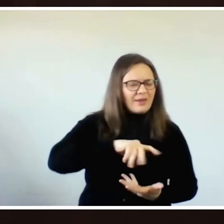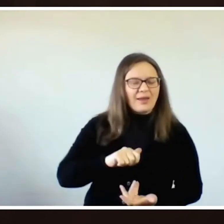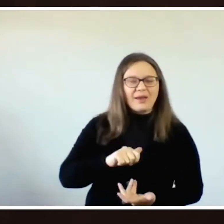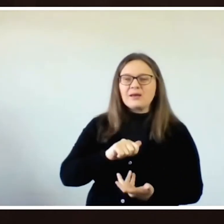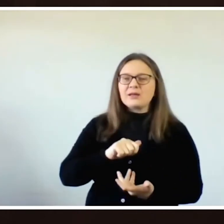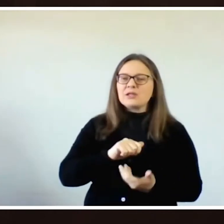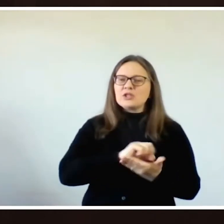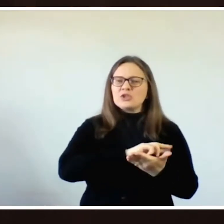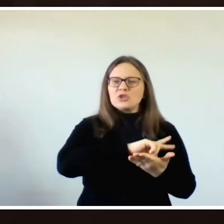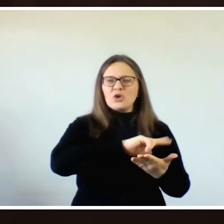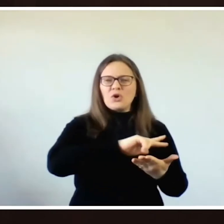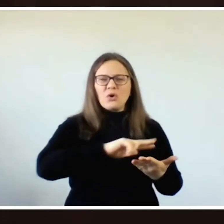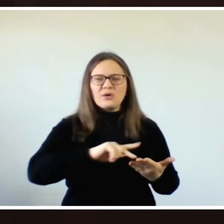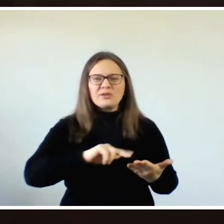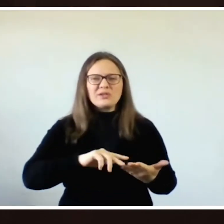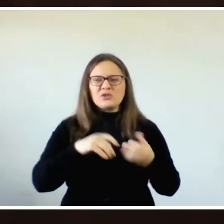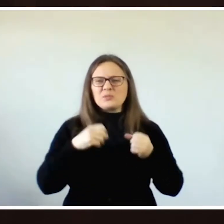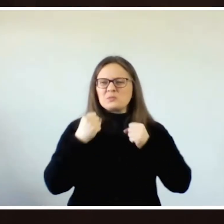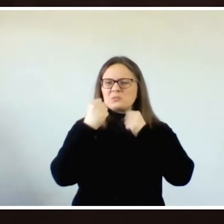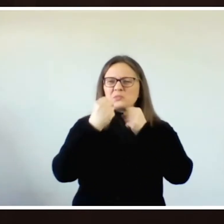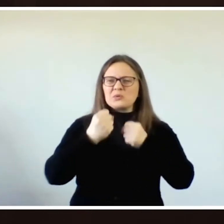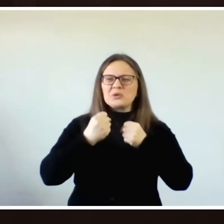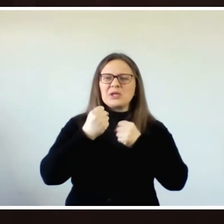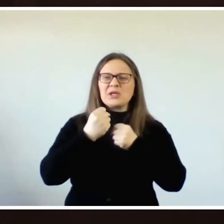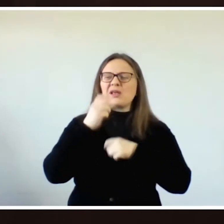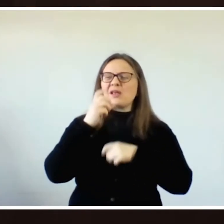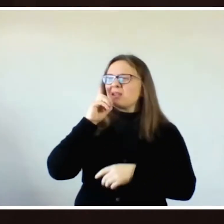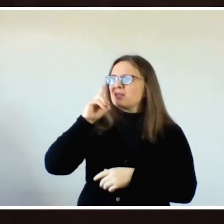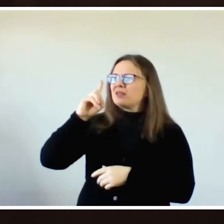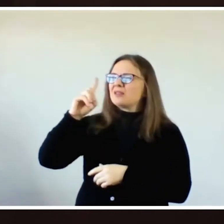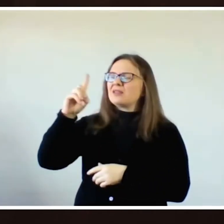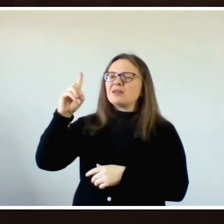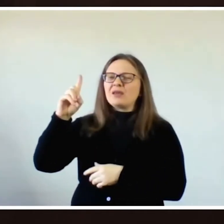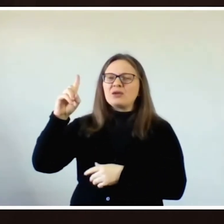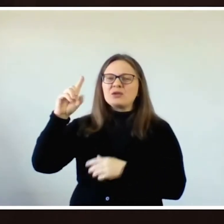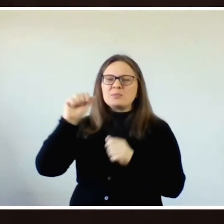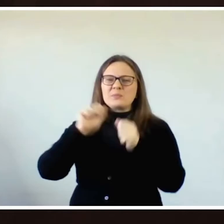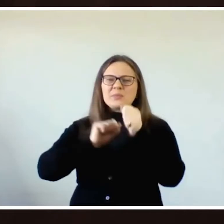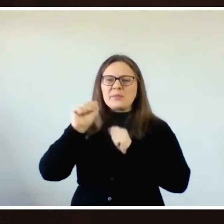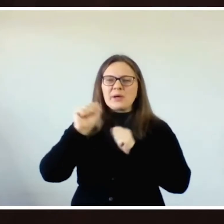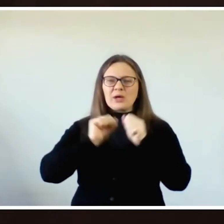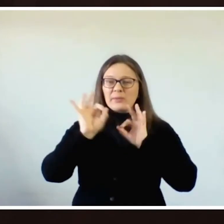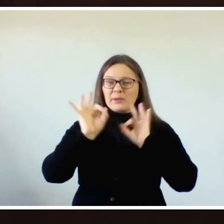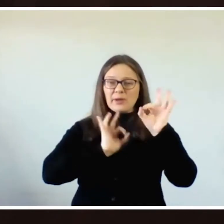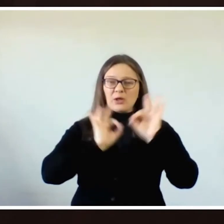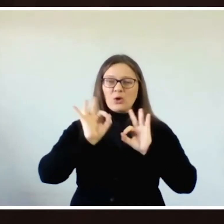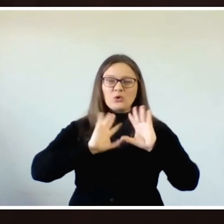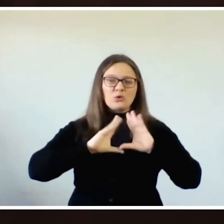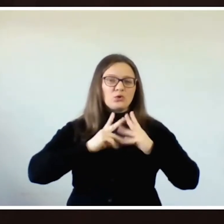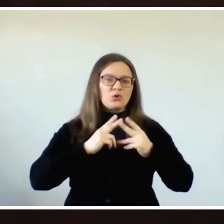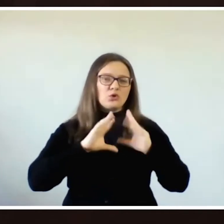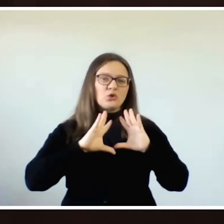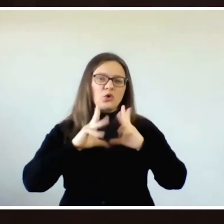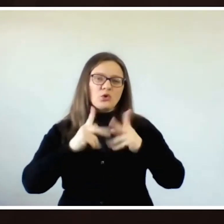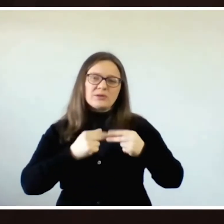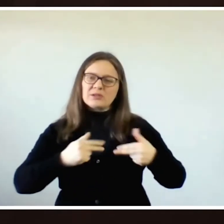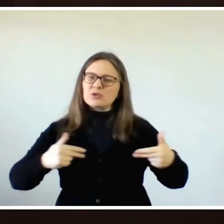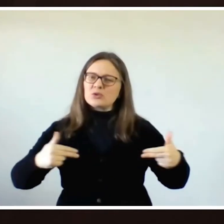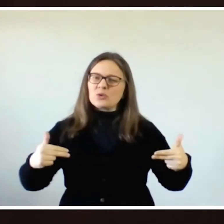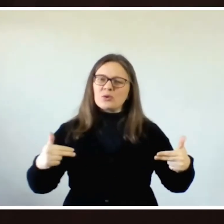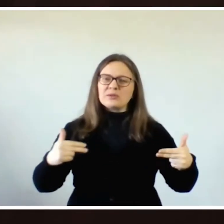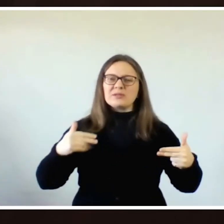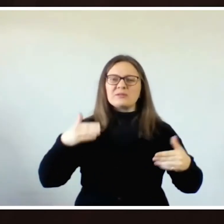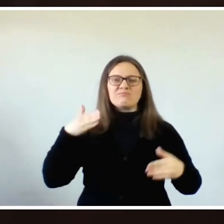quer potestades, tudo foi criado por meio dele e para ele. Ele é antes de todas as coisas, nele tudo subsiste. Ele